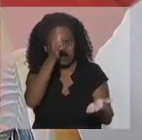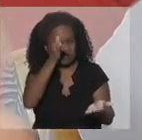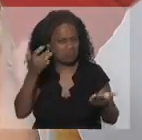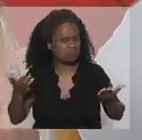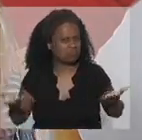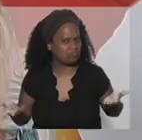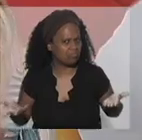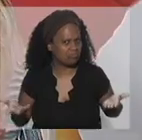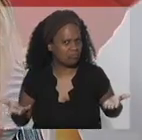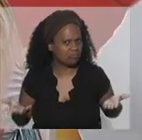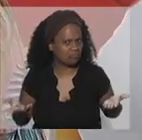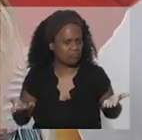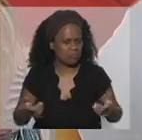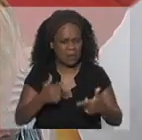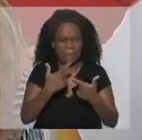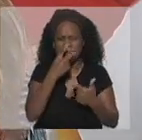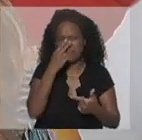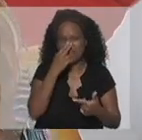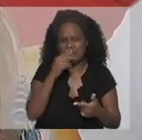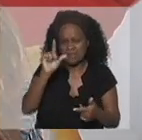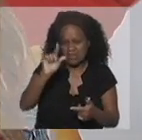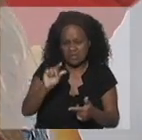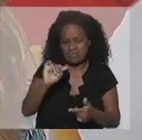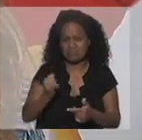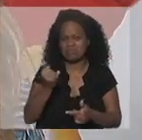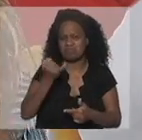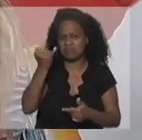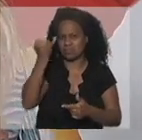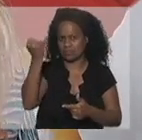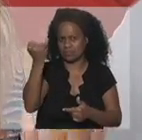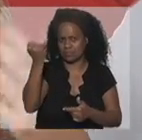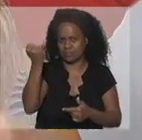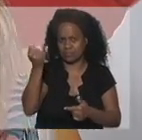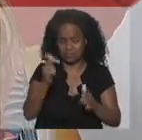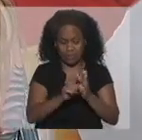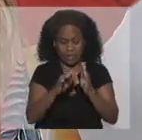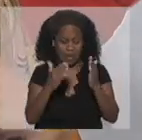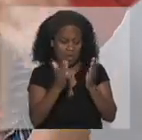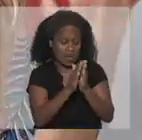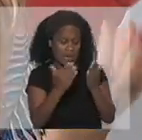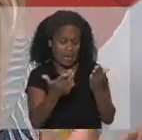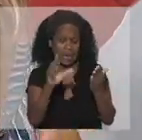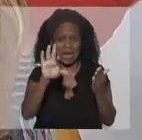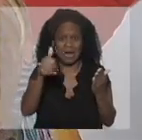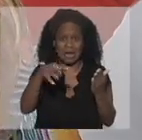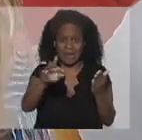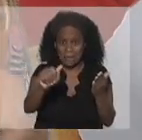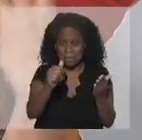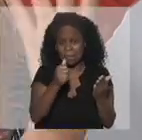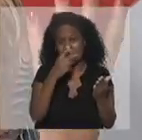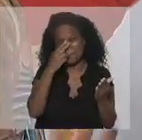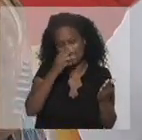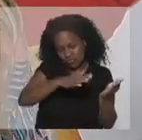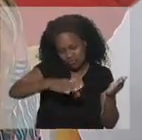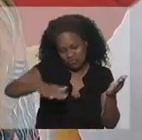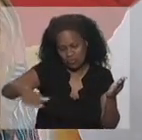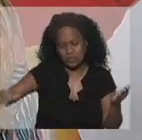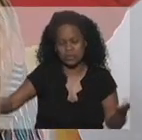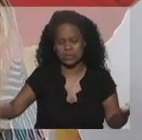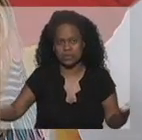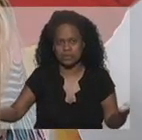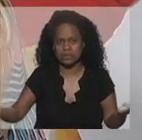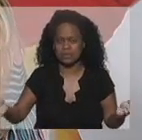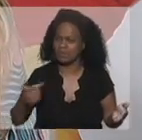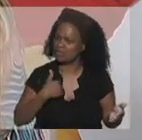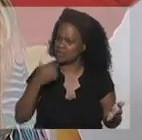fútil, entendeu? Menos importante. E a capa já é mais infantilizada e tudo